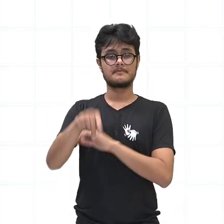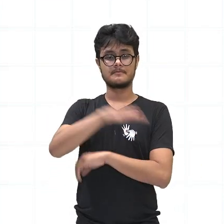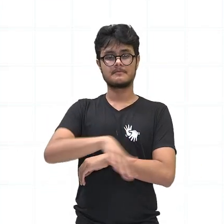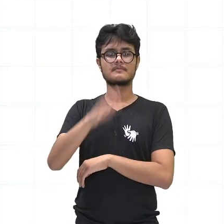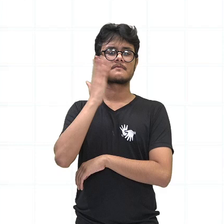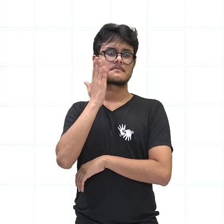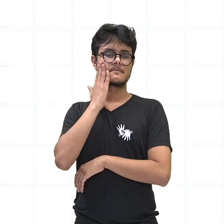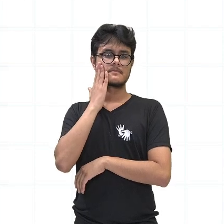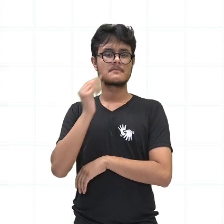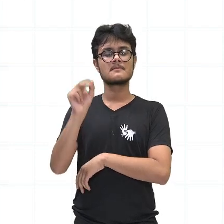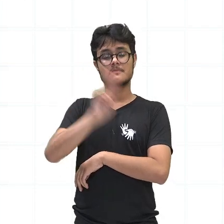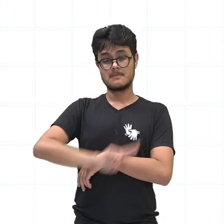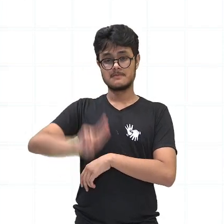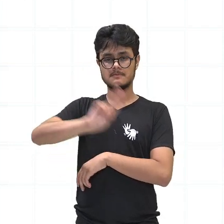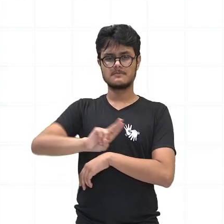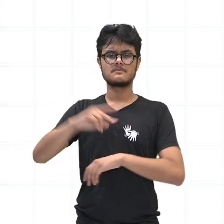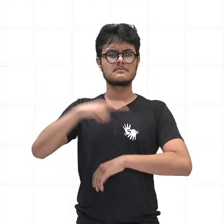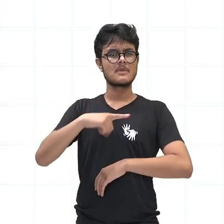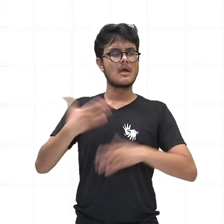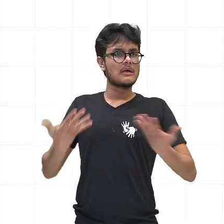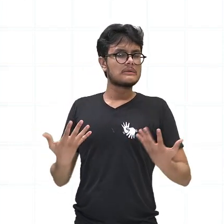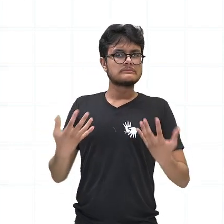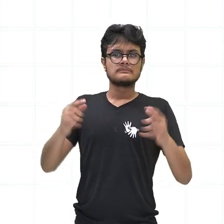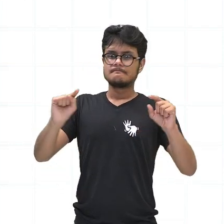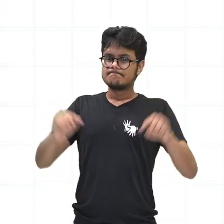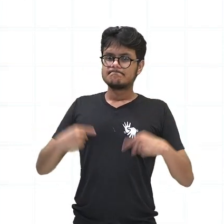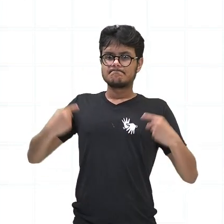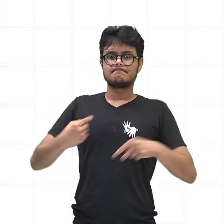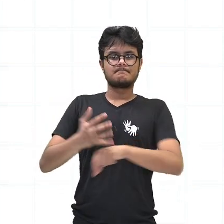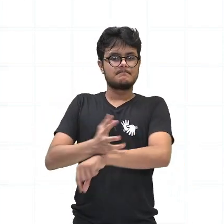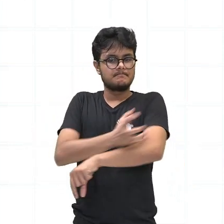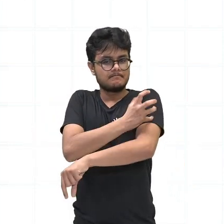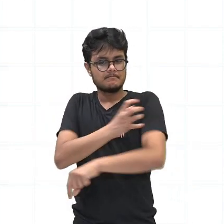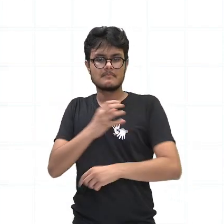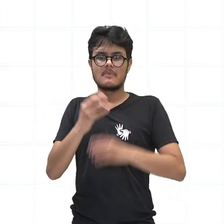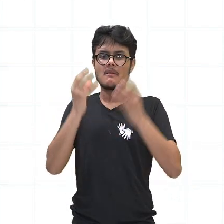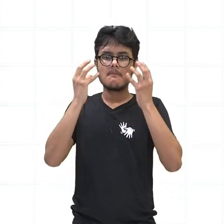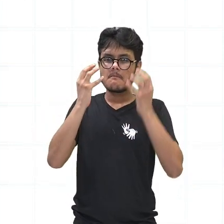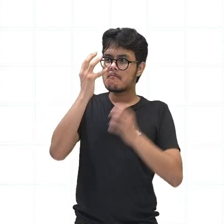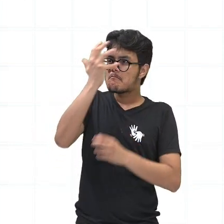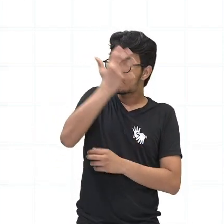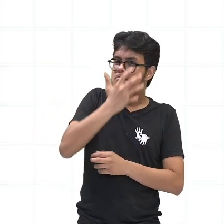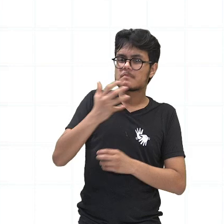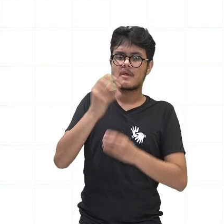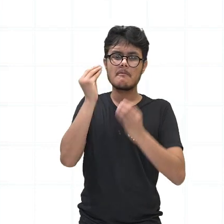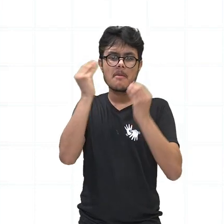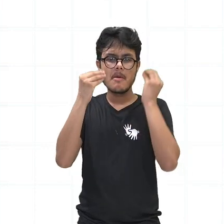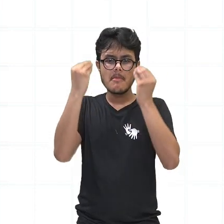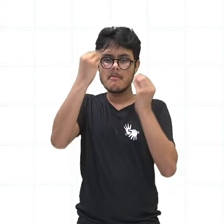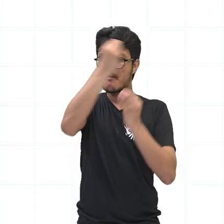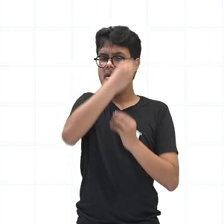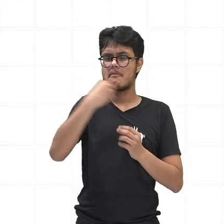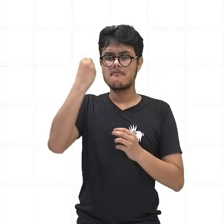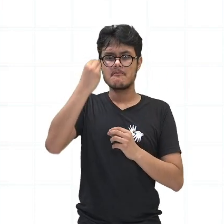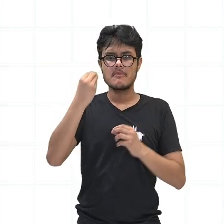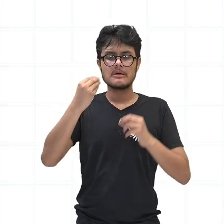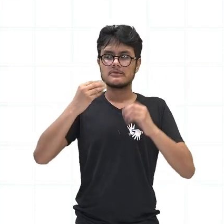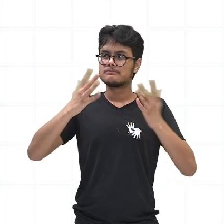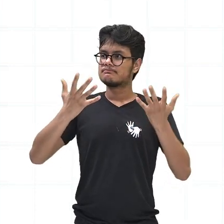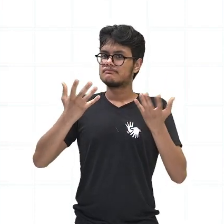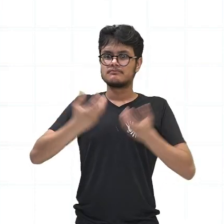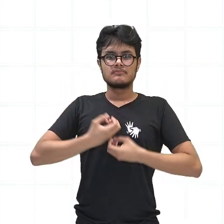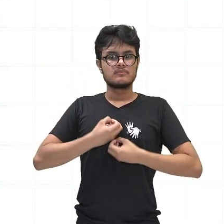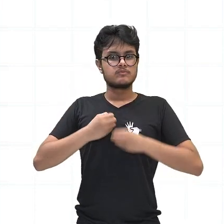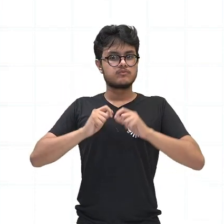suas performances dramáticas, elaboradas, maquiagens, principalmente maquiagens e figurinos